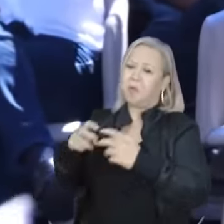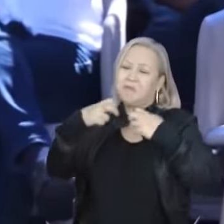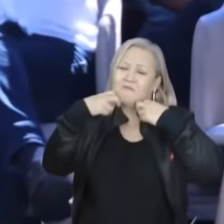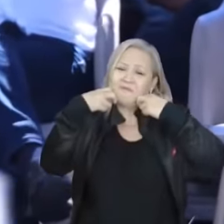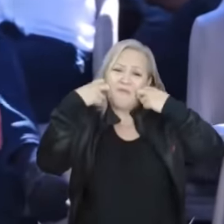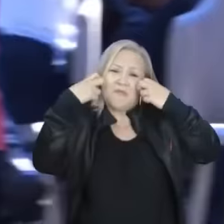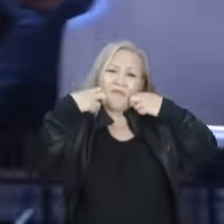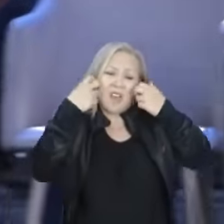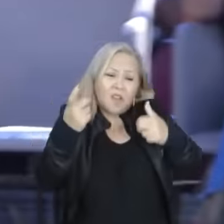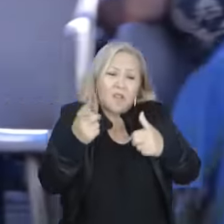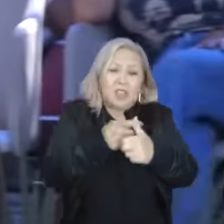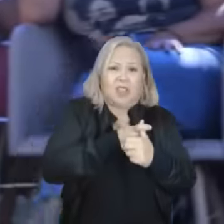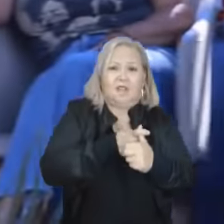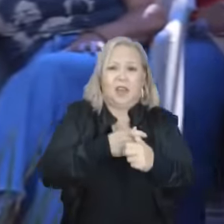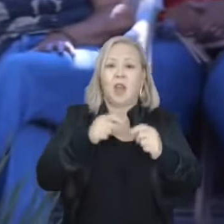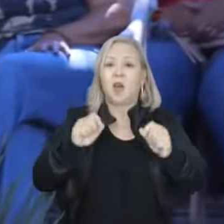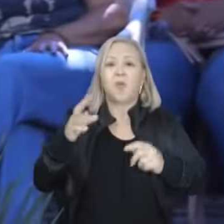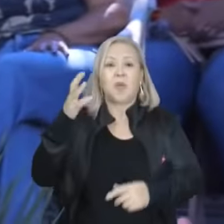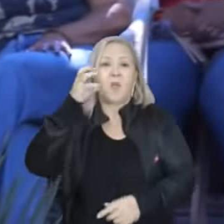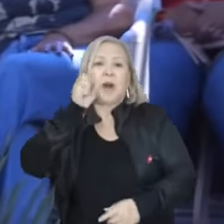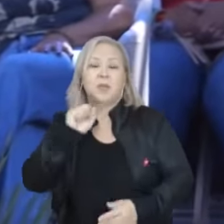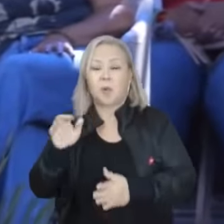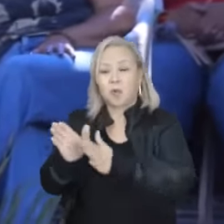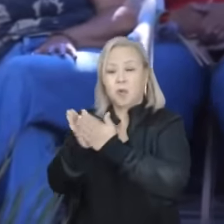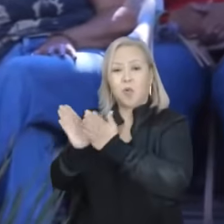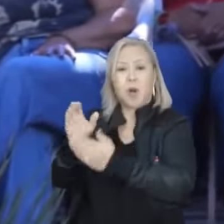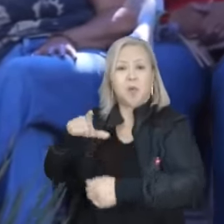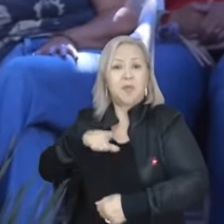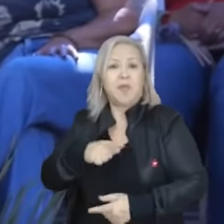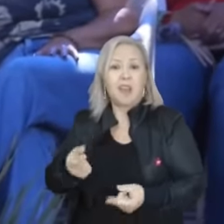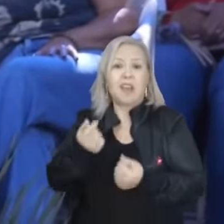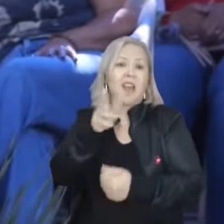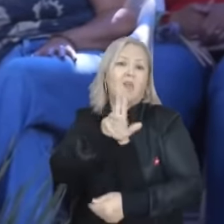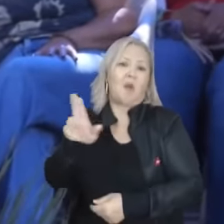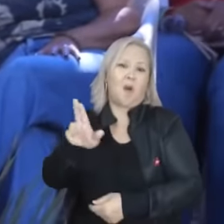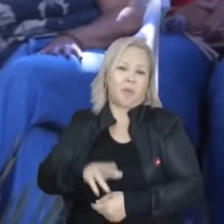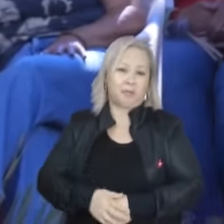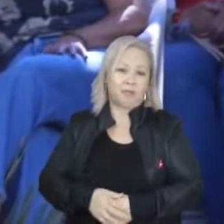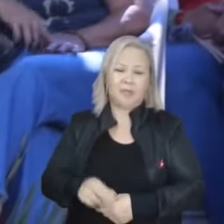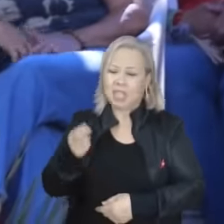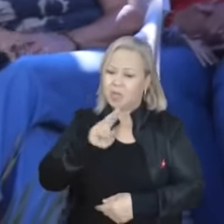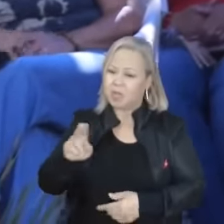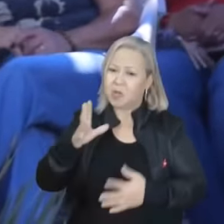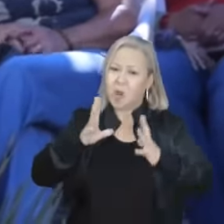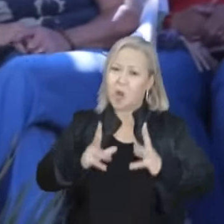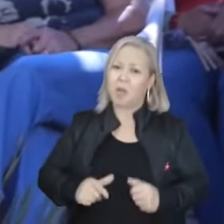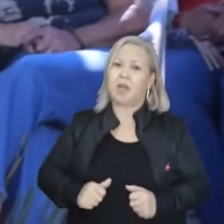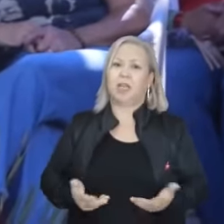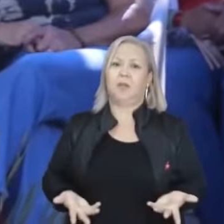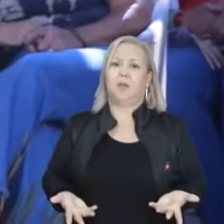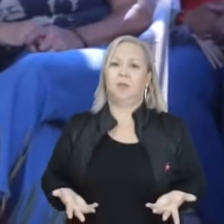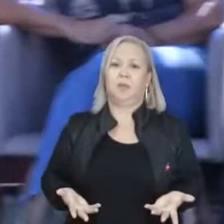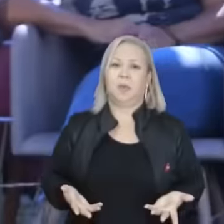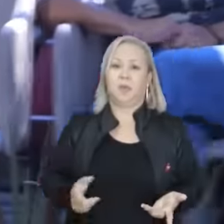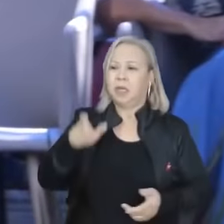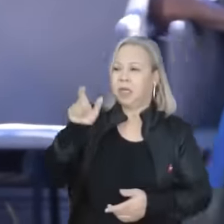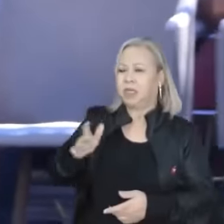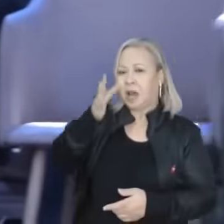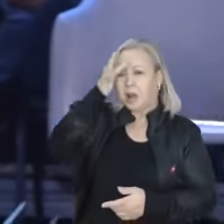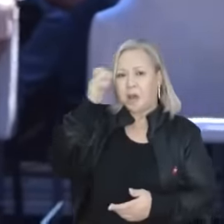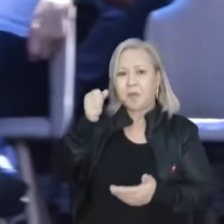maior patrimônio que um pobre tem é o seu nome. É o seu nome. Se o cara dever na porta, se o cara